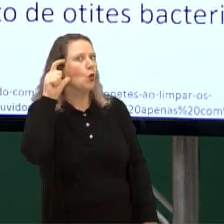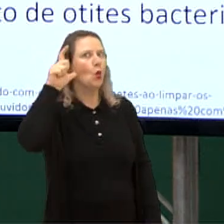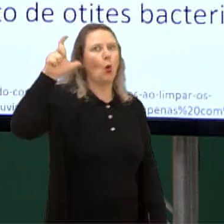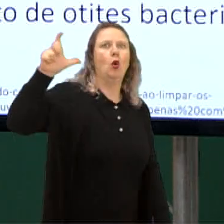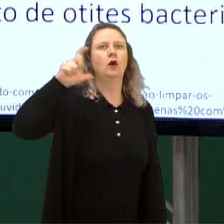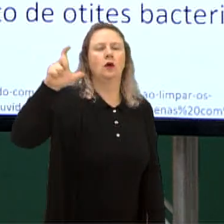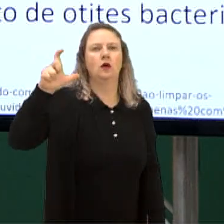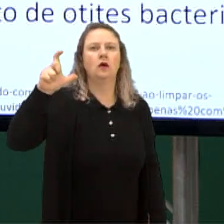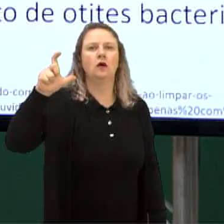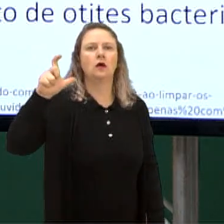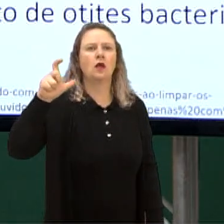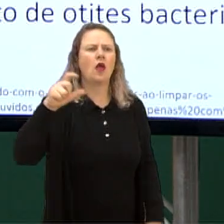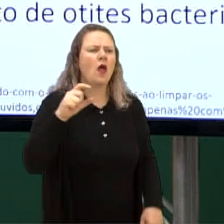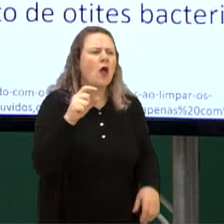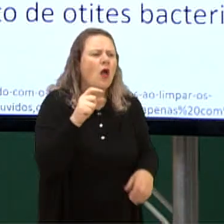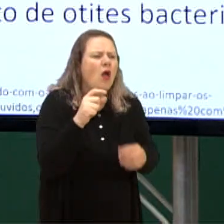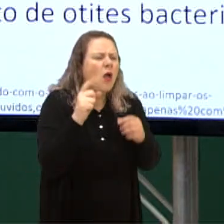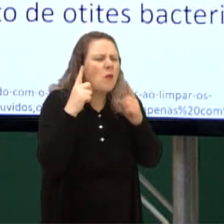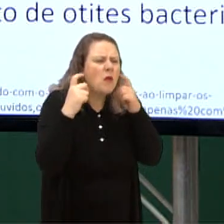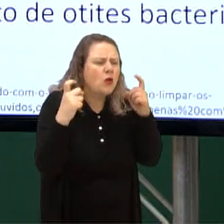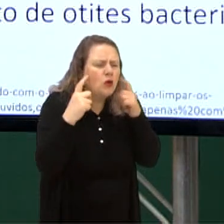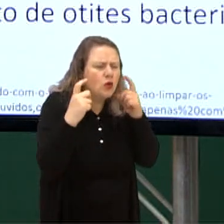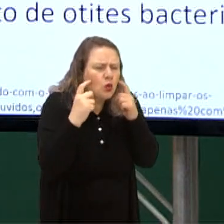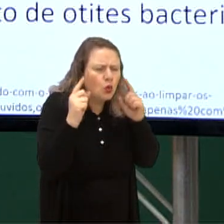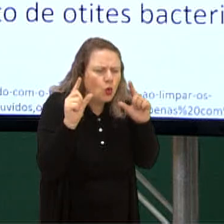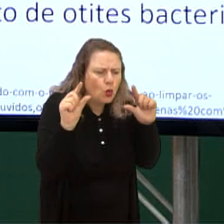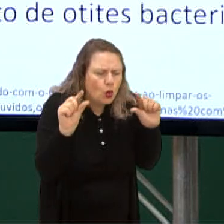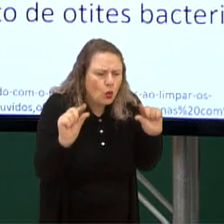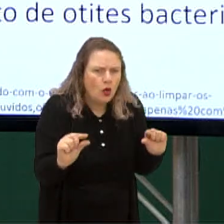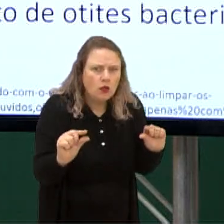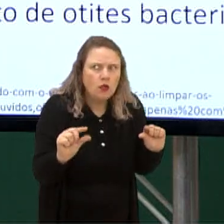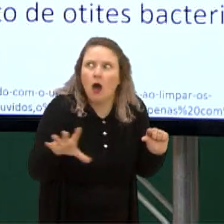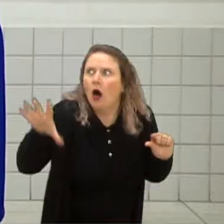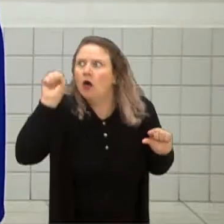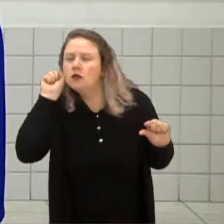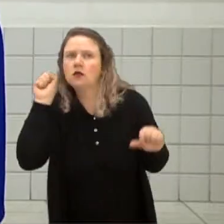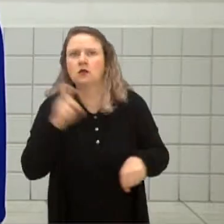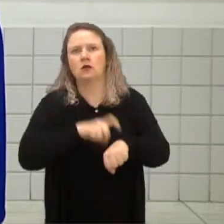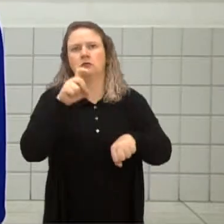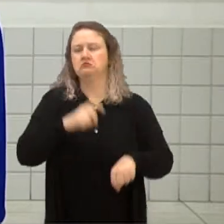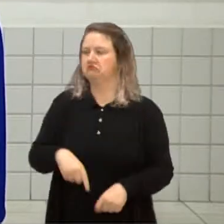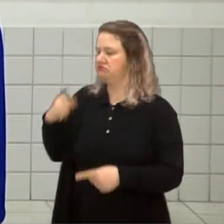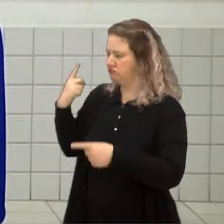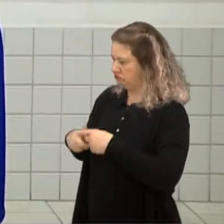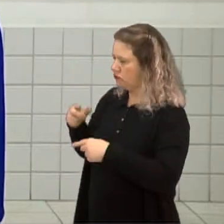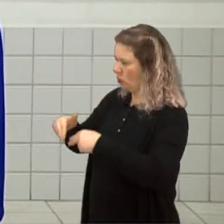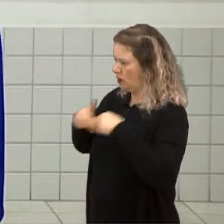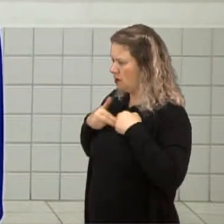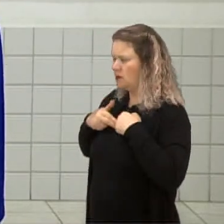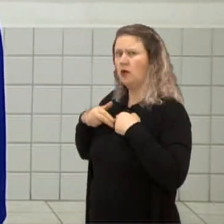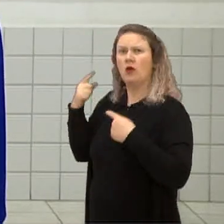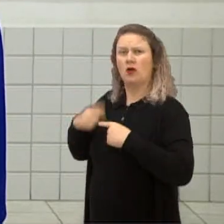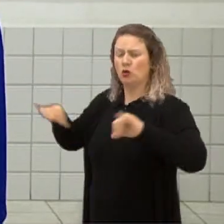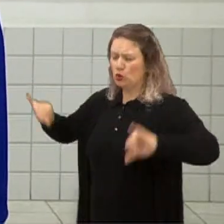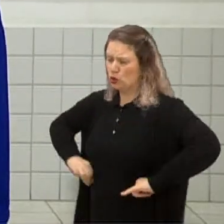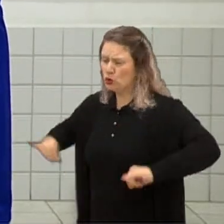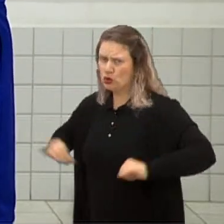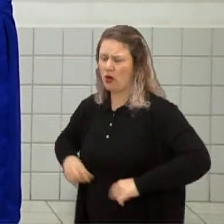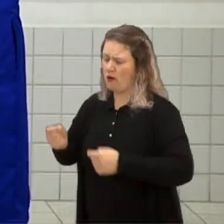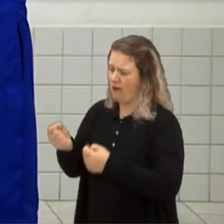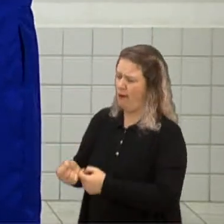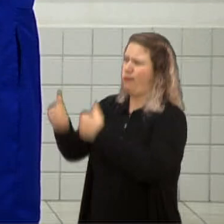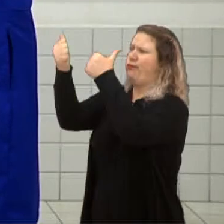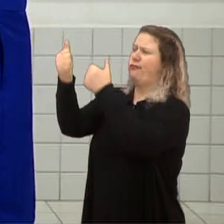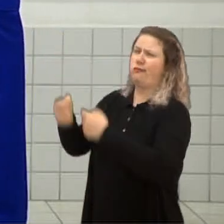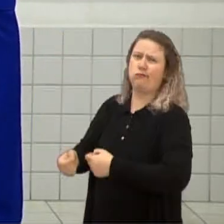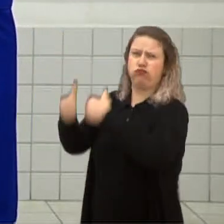maior e pequenos ruídos, sons, eles escutam com uma facilidade. E é por isso também que eles sofrem tanto com os fogos, né? Na época, principalmente